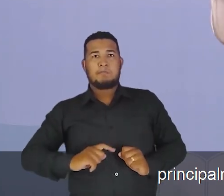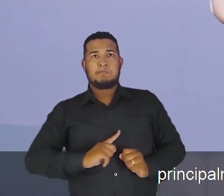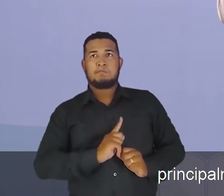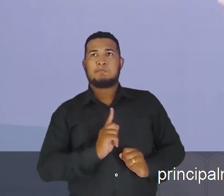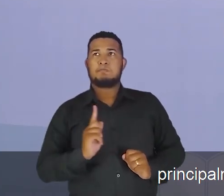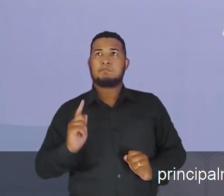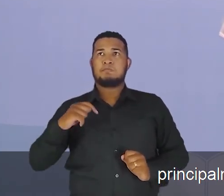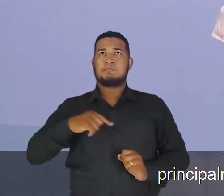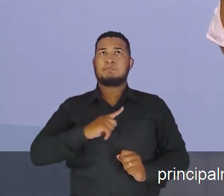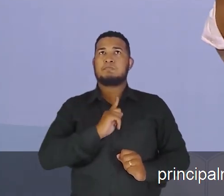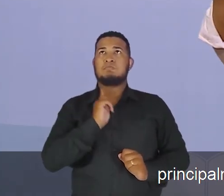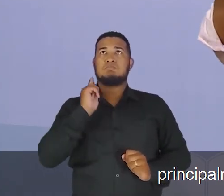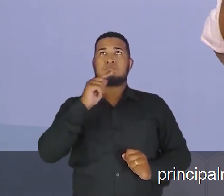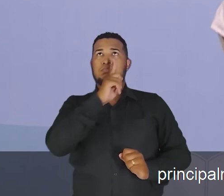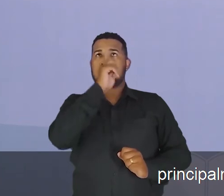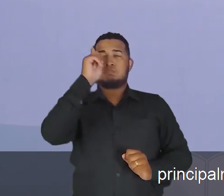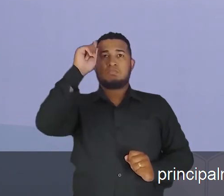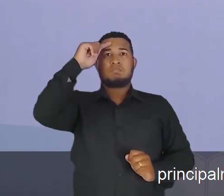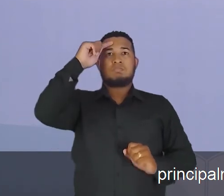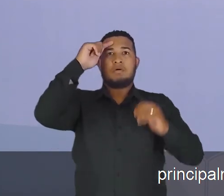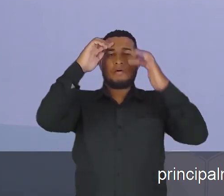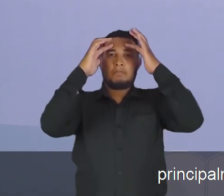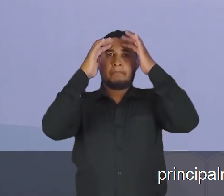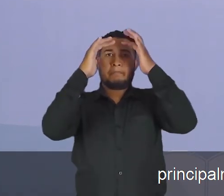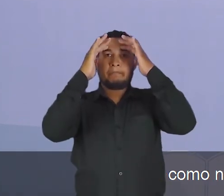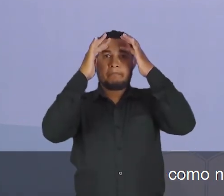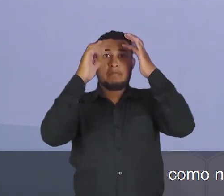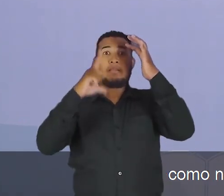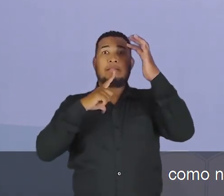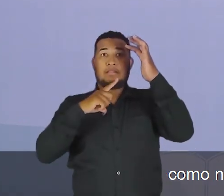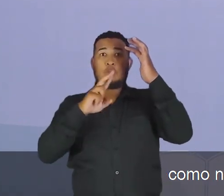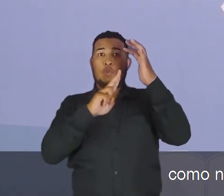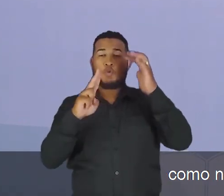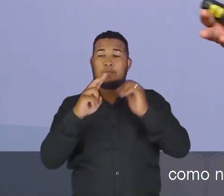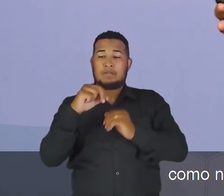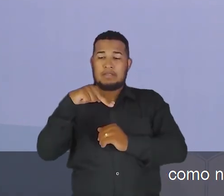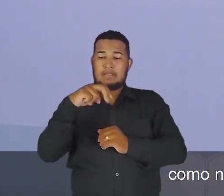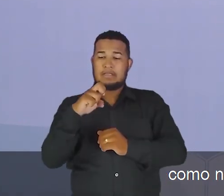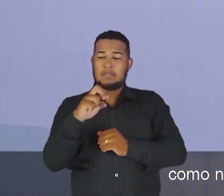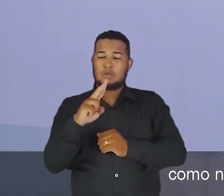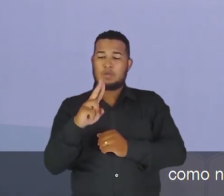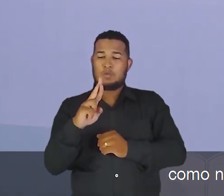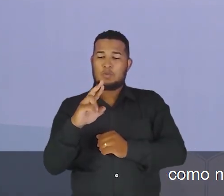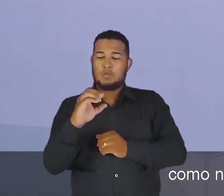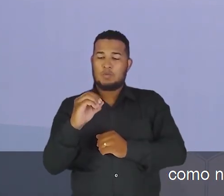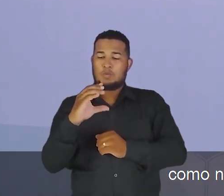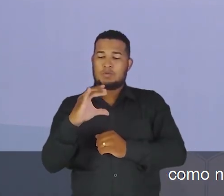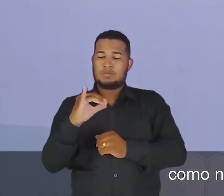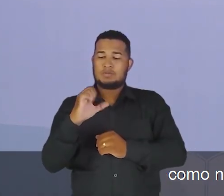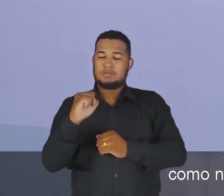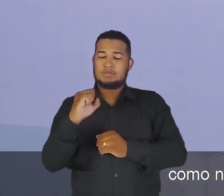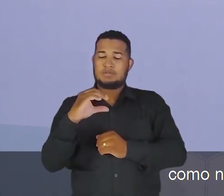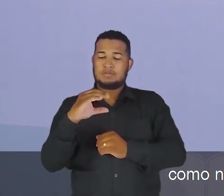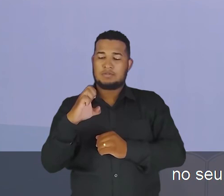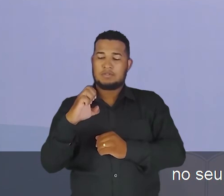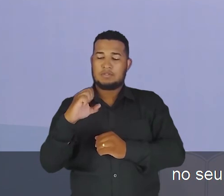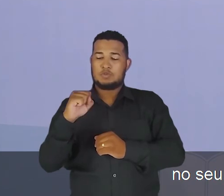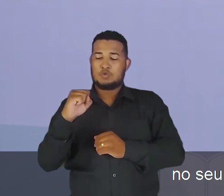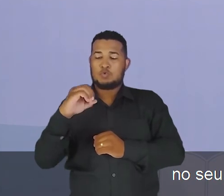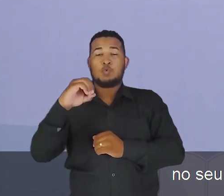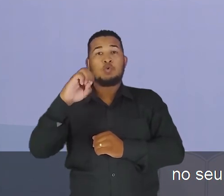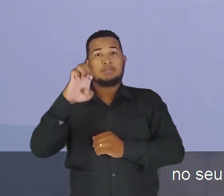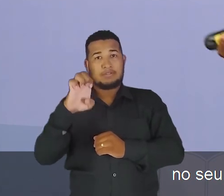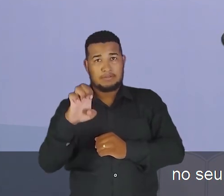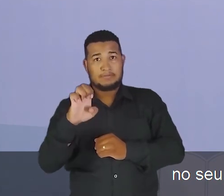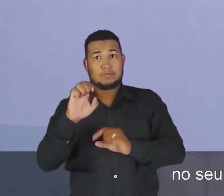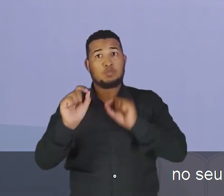corpo, principalmente para o seu cérebro, e causar uma doença conhecida como neurocisticercose, que é quando uma larva de verme entra no seu cérebro e